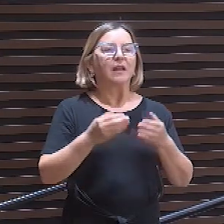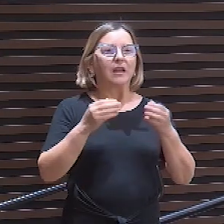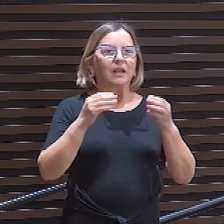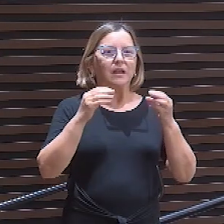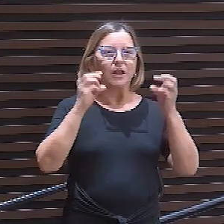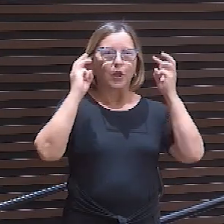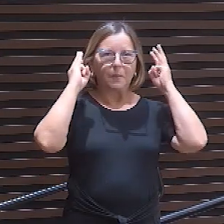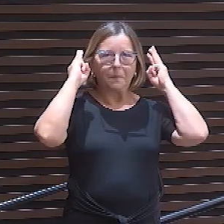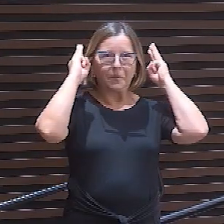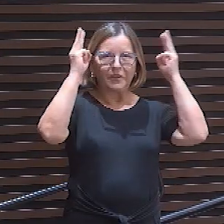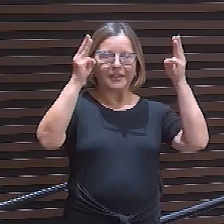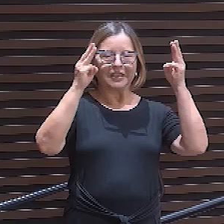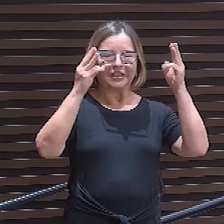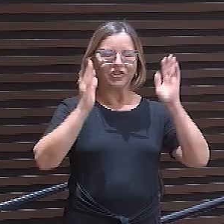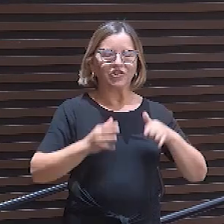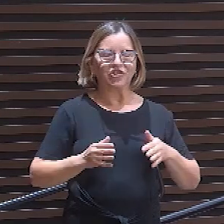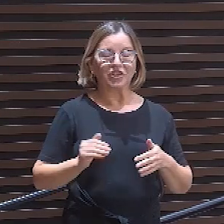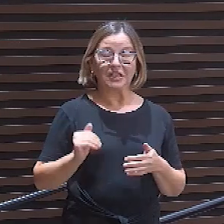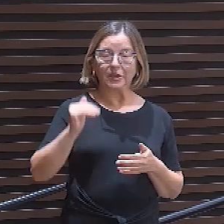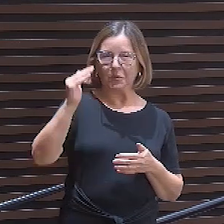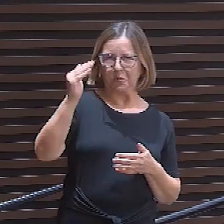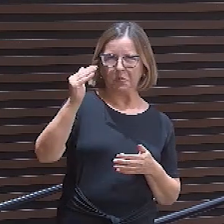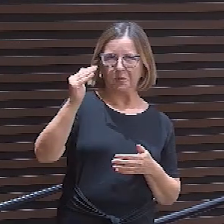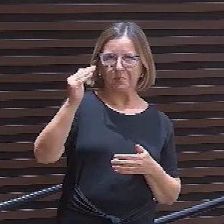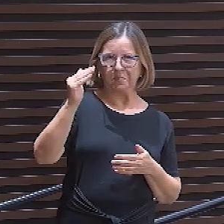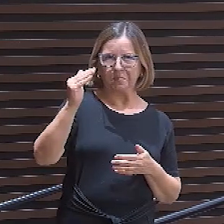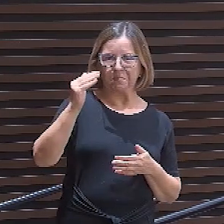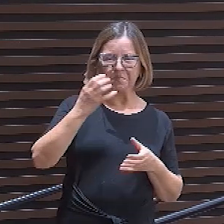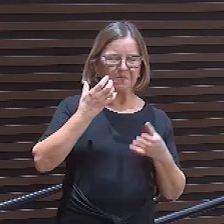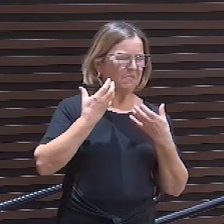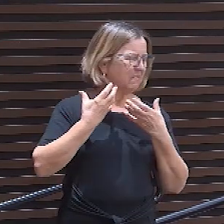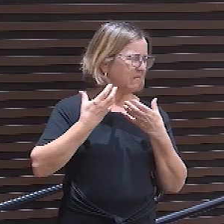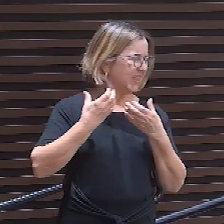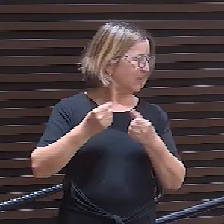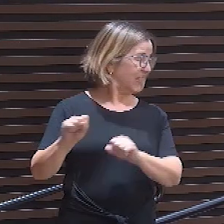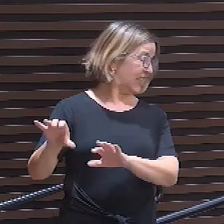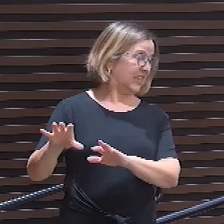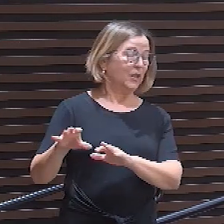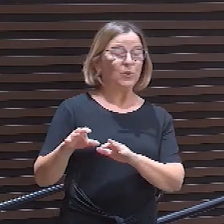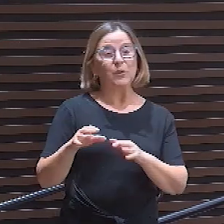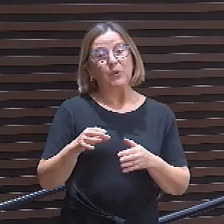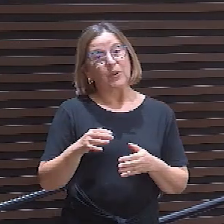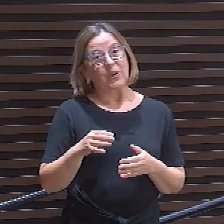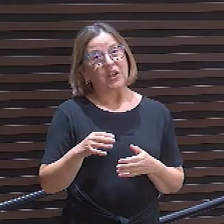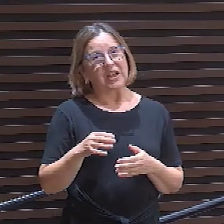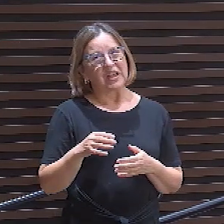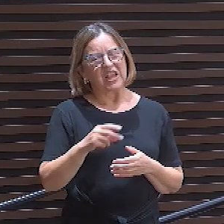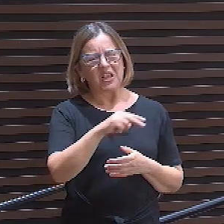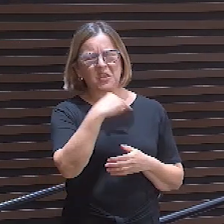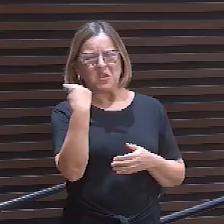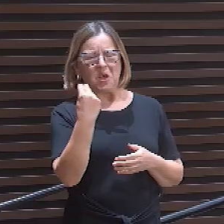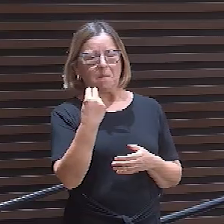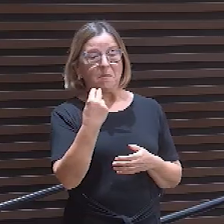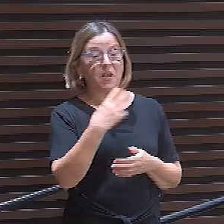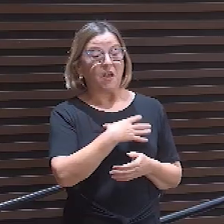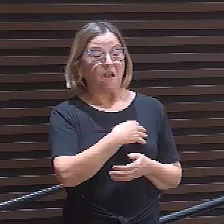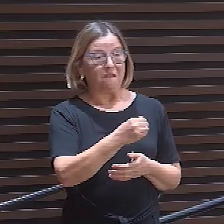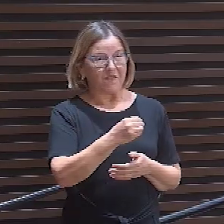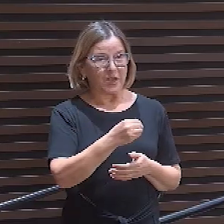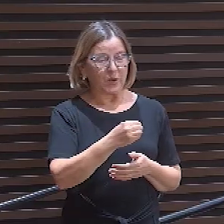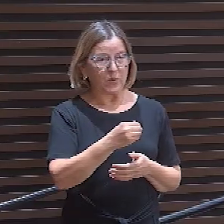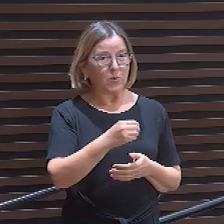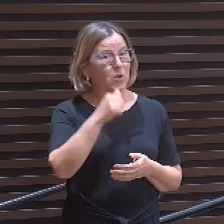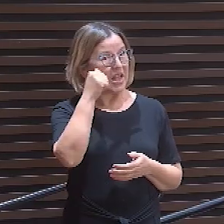ser chamado filho da filha de Faraó, preferindo ser maltratado junto